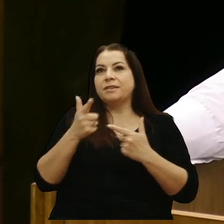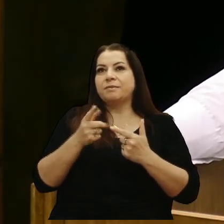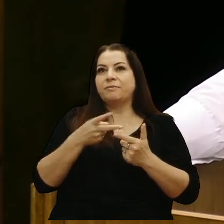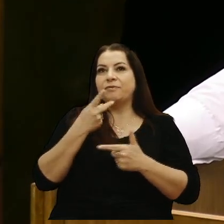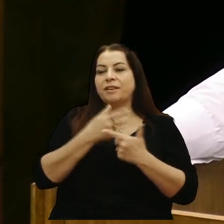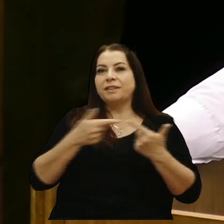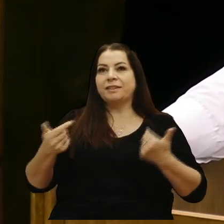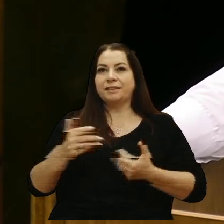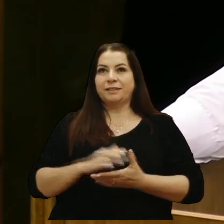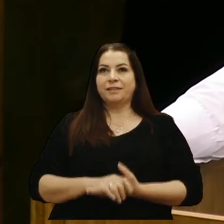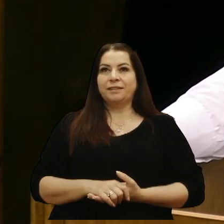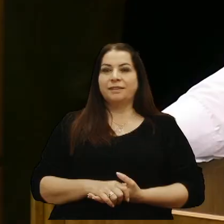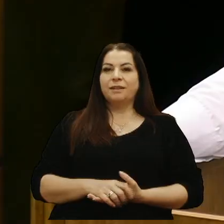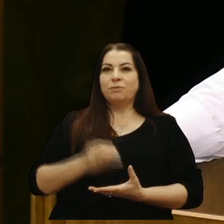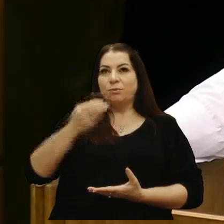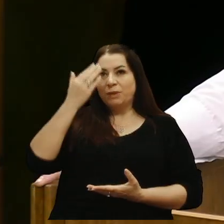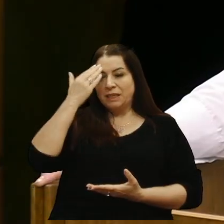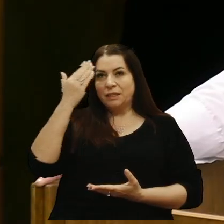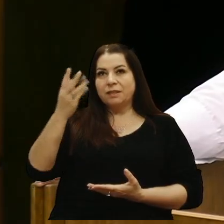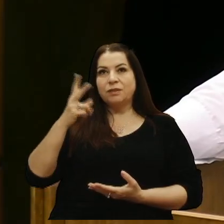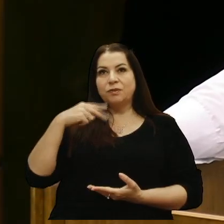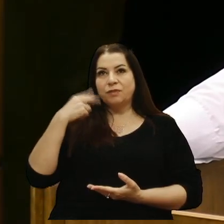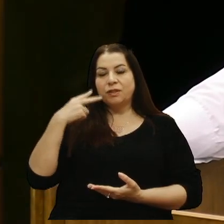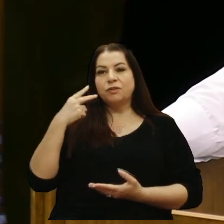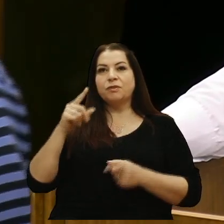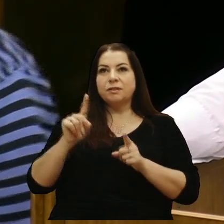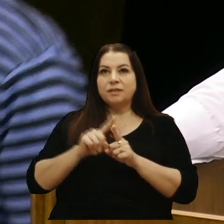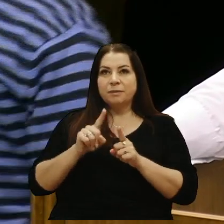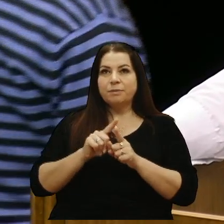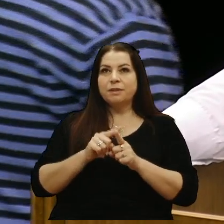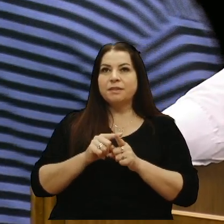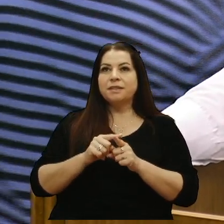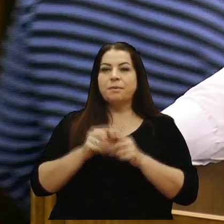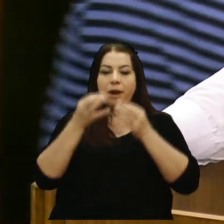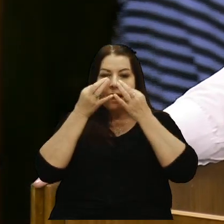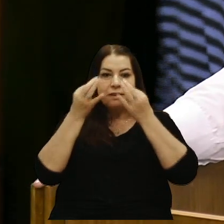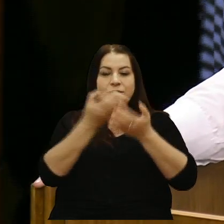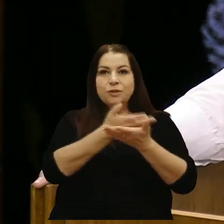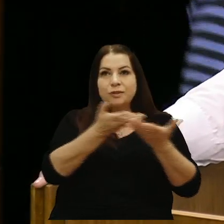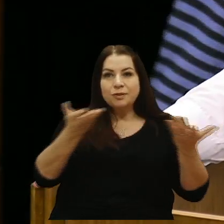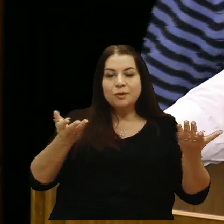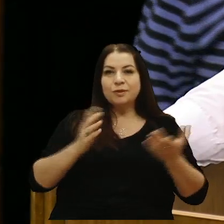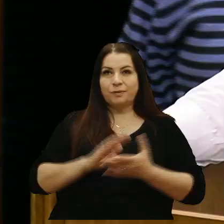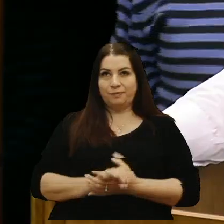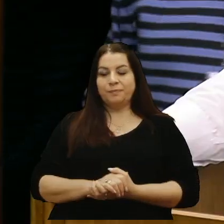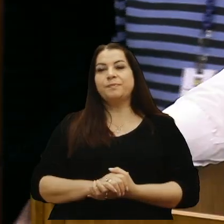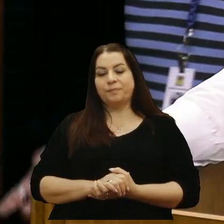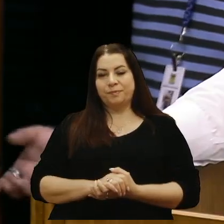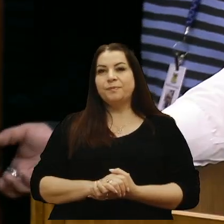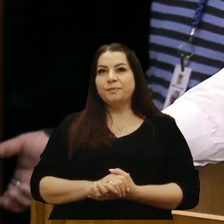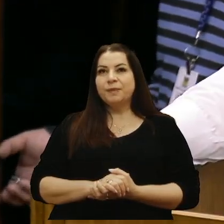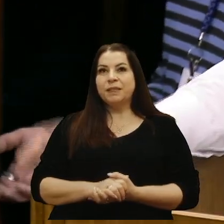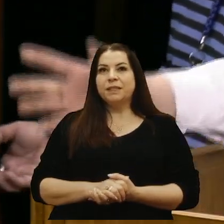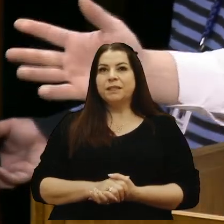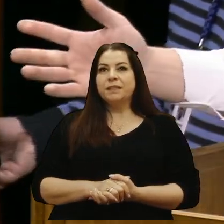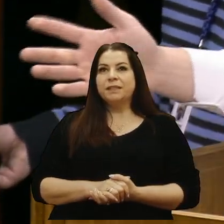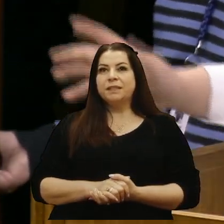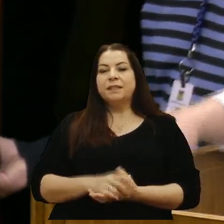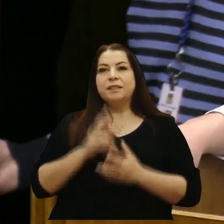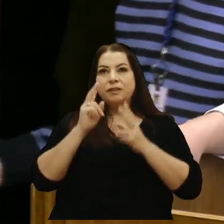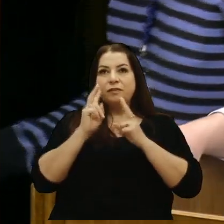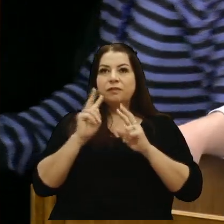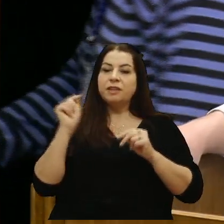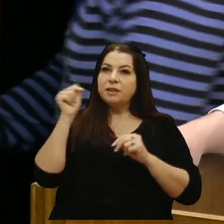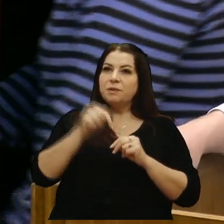faz. Muito obrigado aos vereadores também, sempre atenciosos com a gente. E viemos,